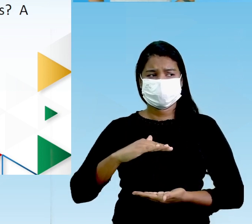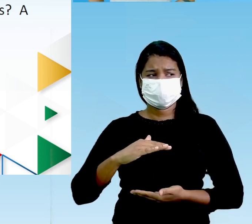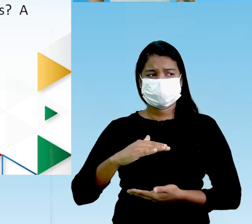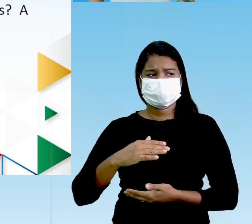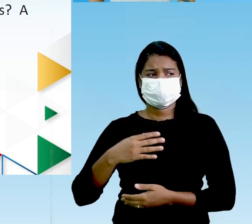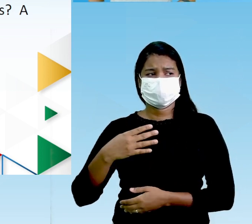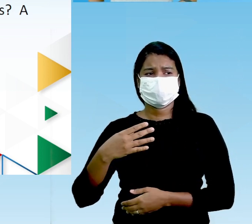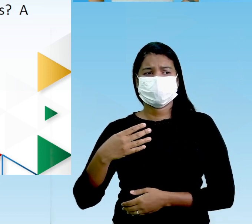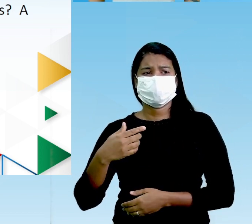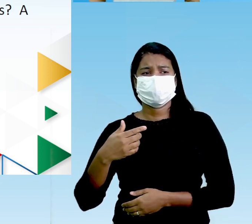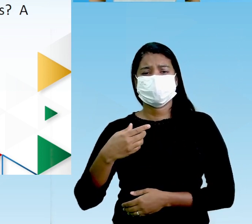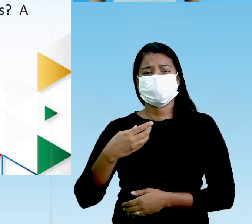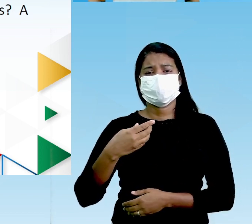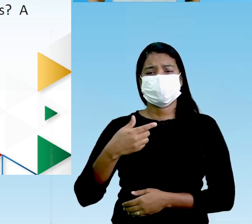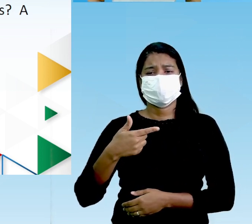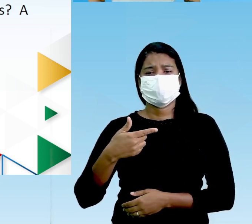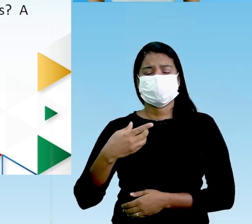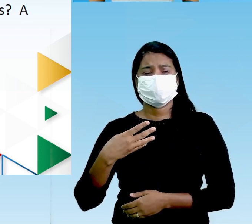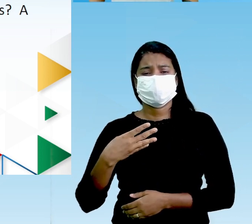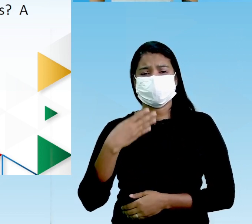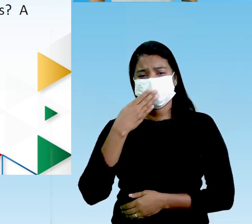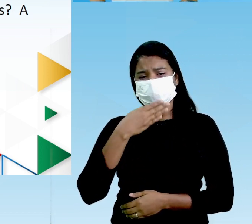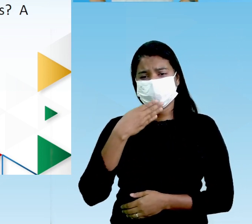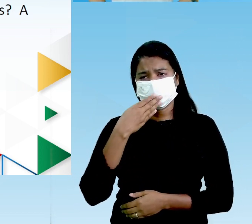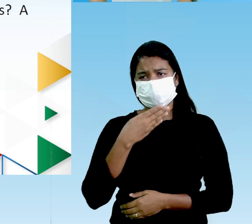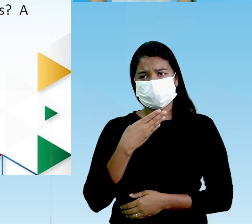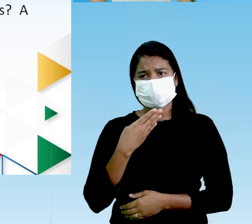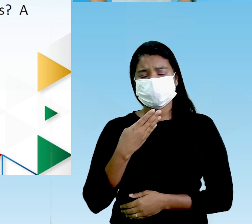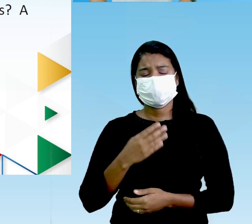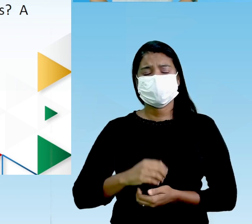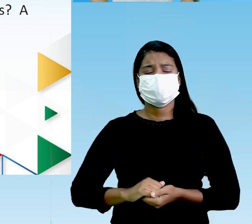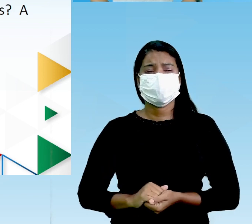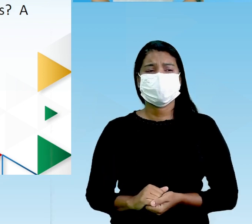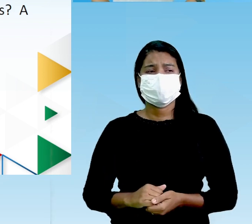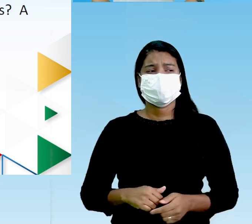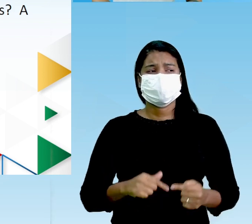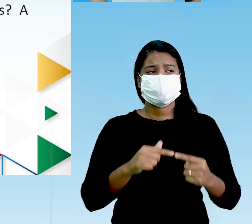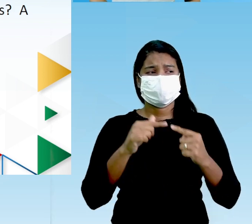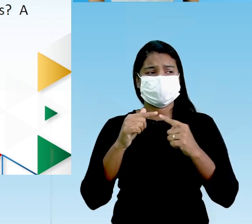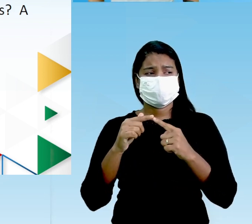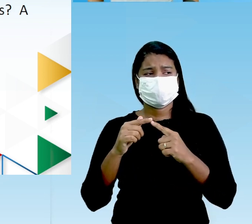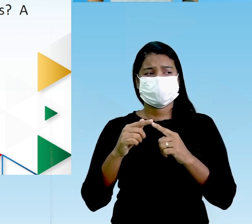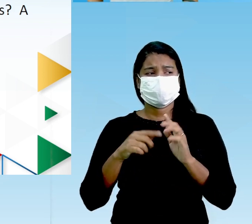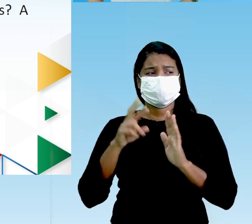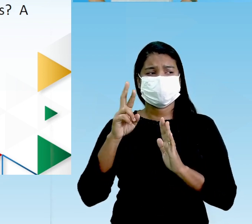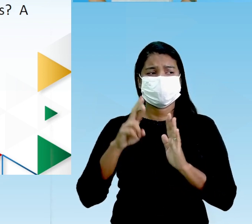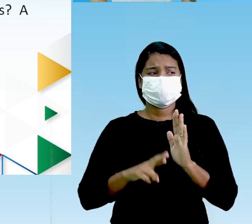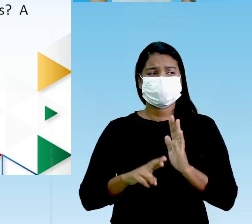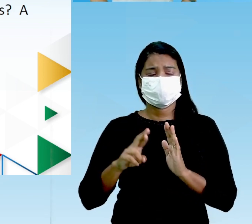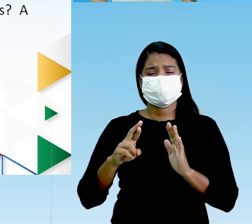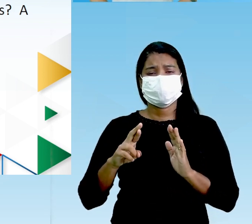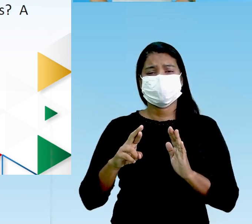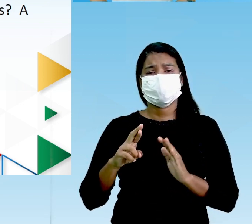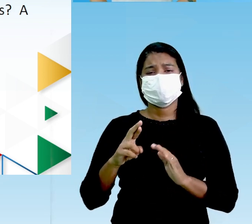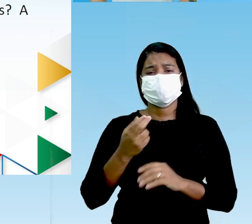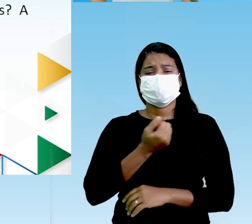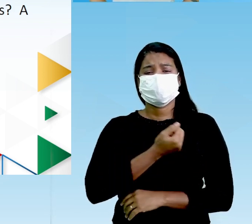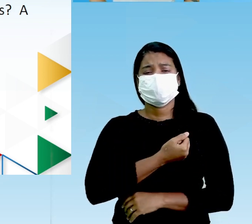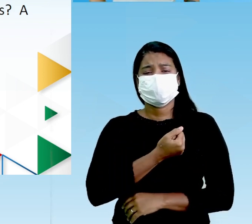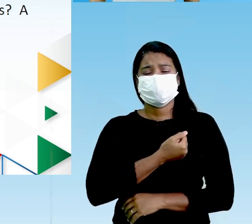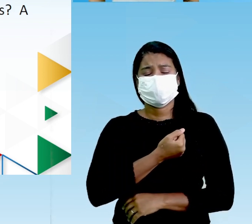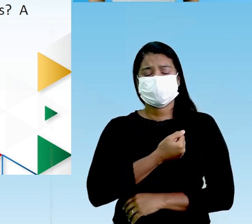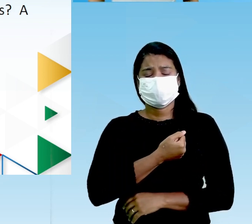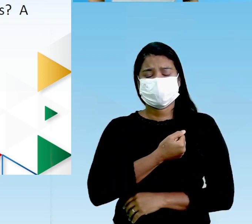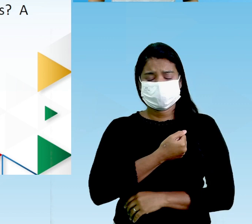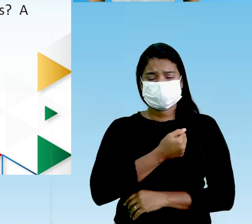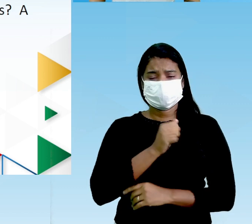uma comparação e você vai ter exatamente uma relação de razão, tá? Um número que ele vai